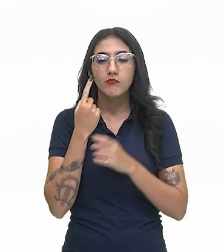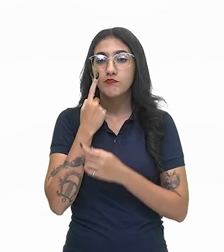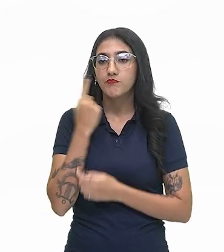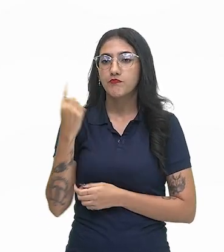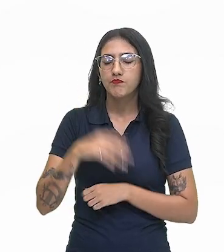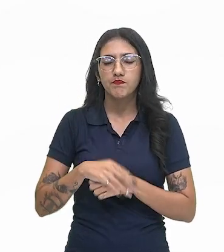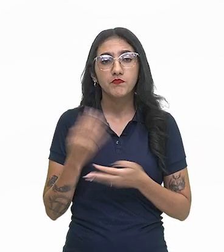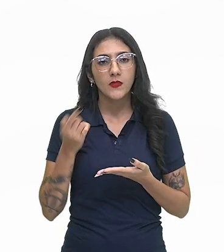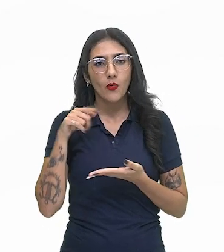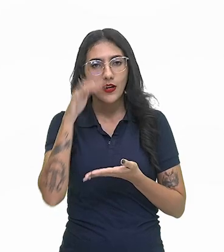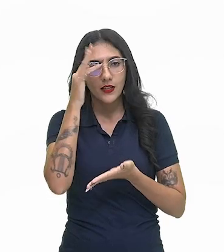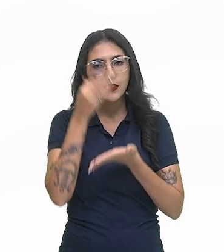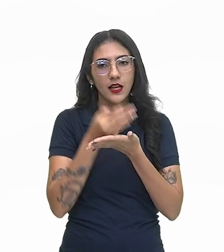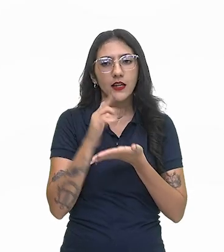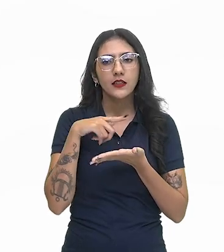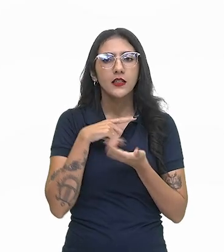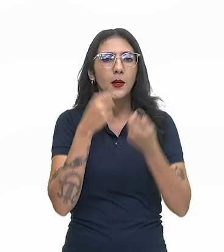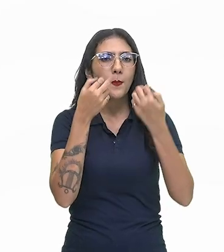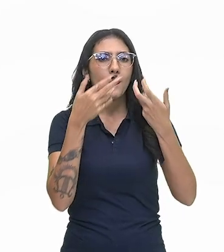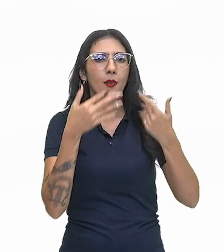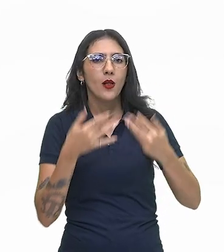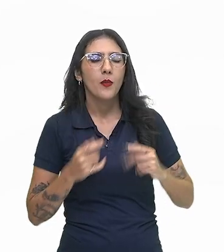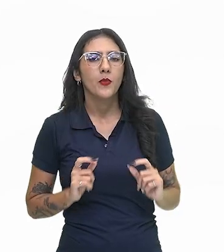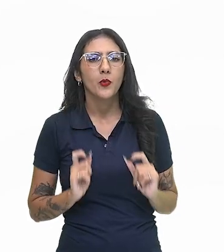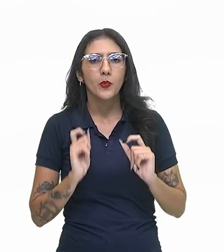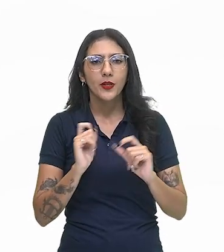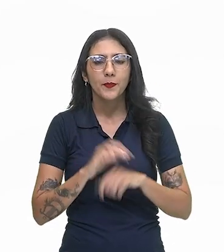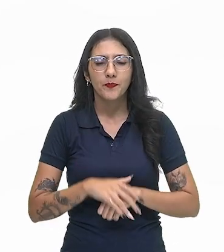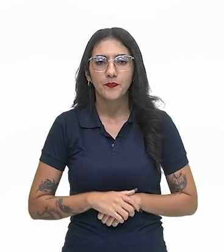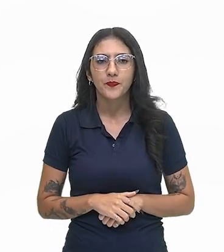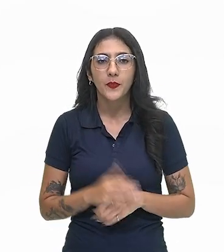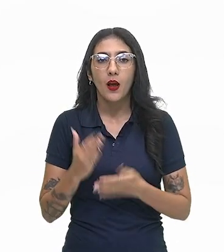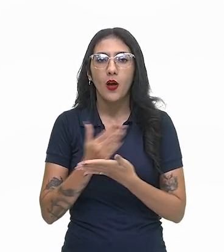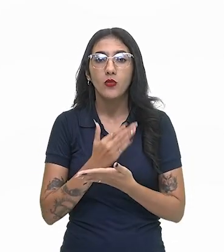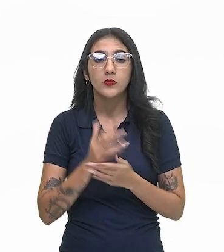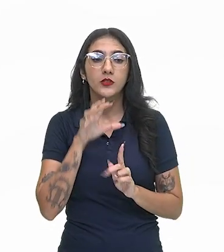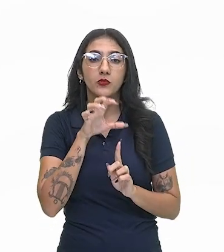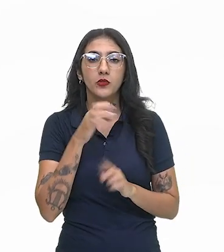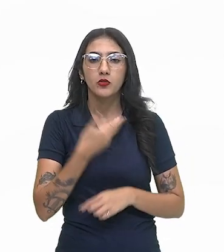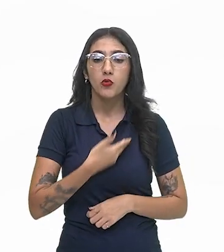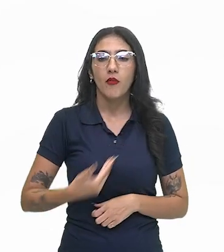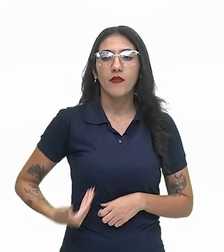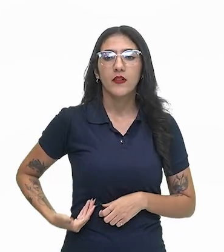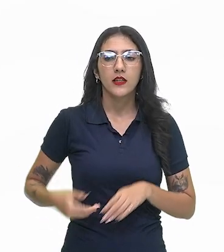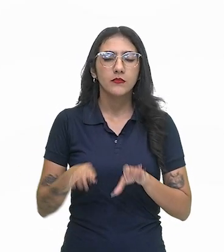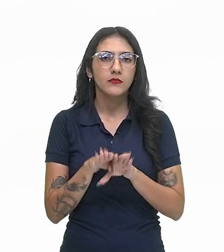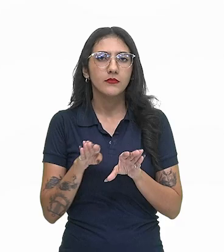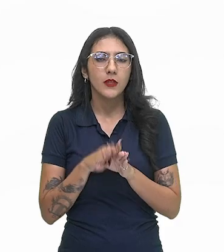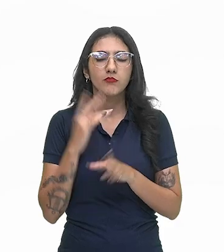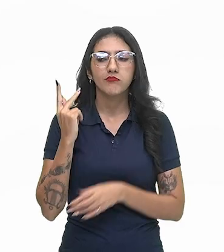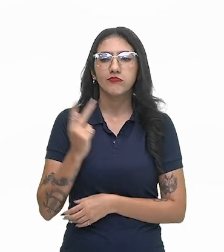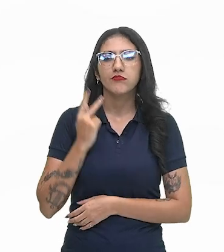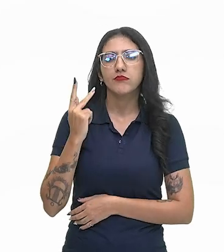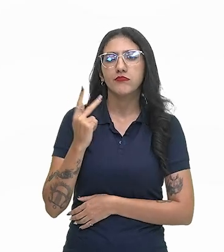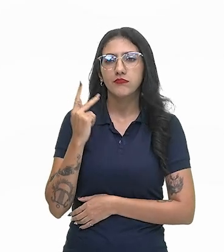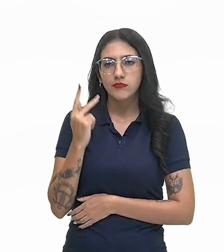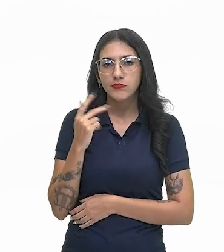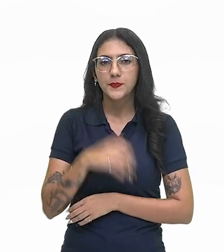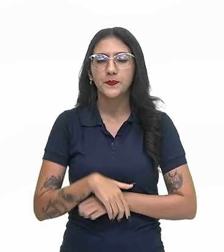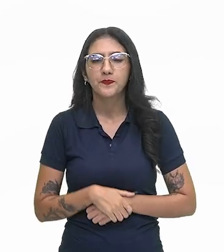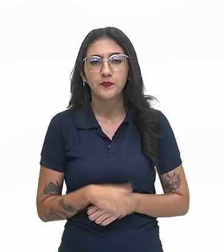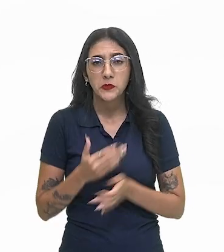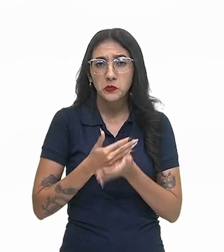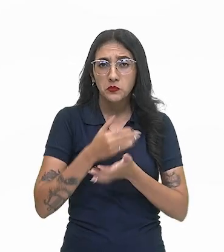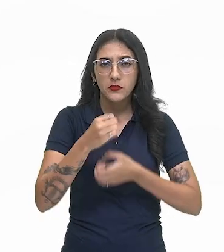que apresenta a presença de agentes governamentais e suas políticas a partir dos anos de